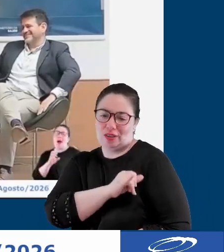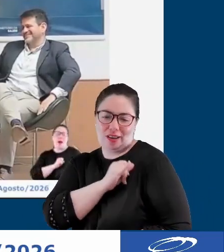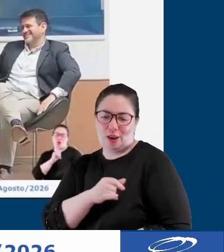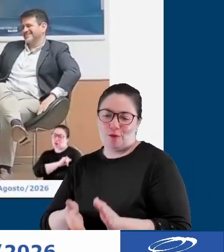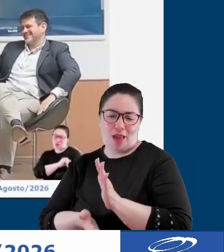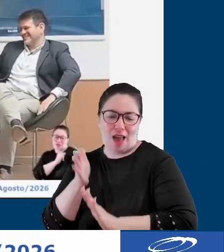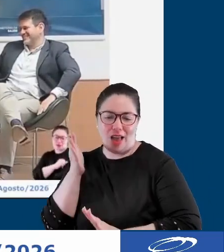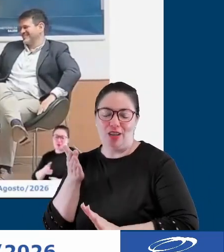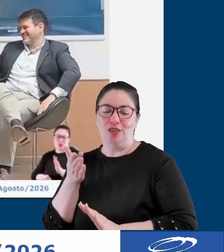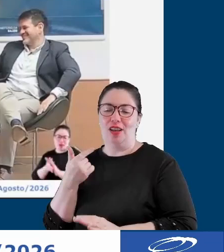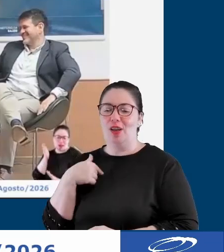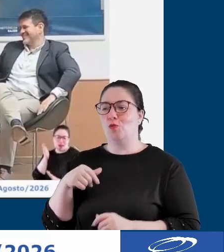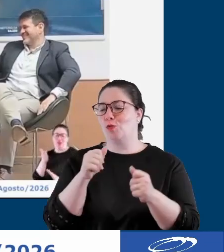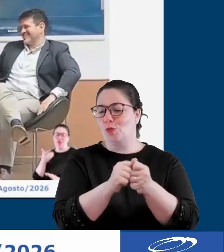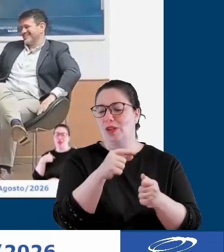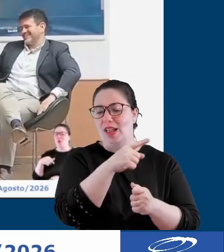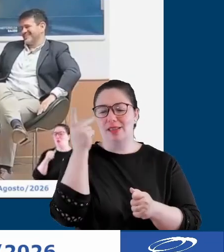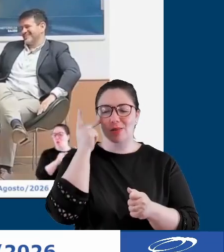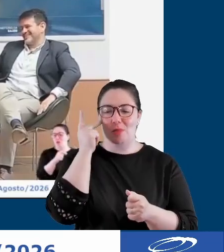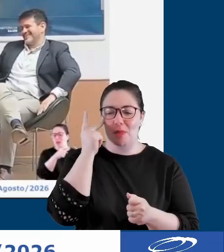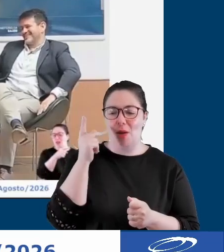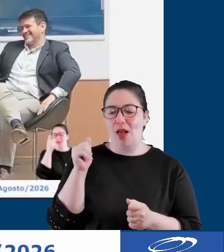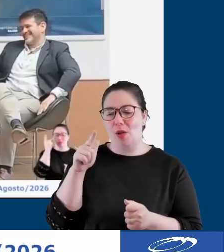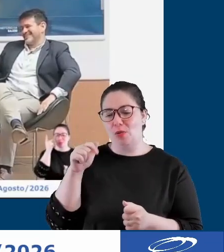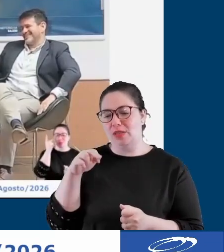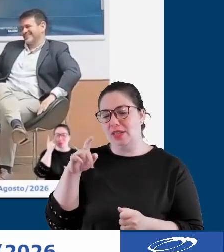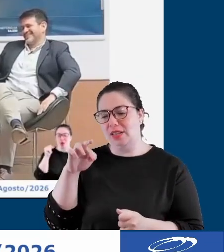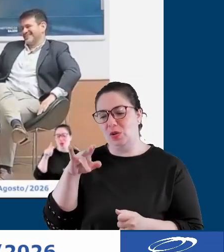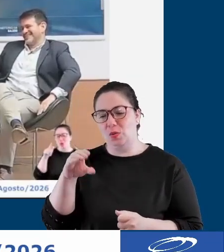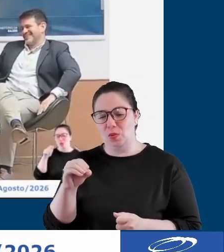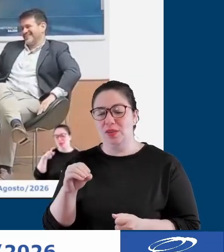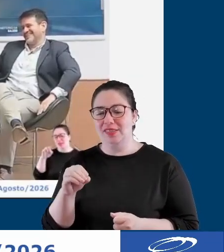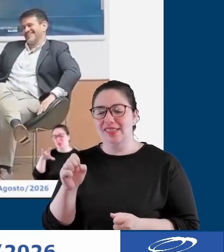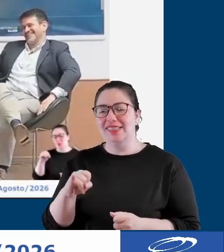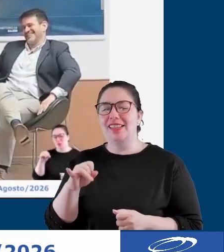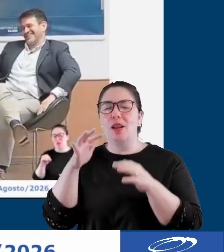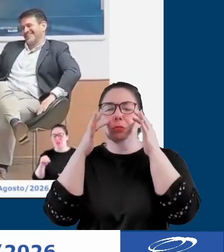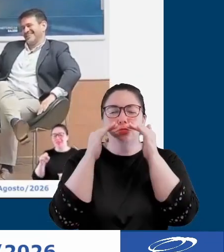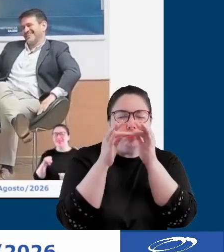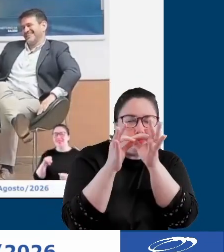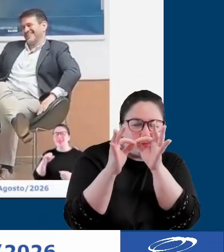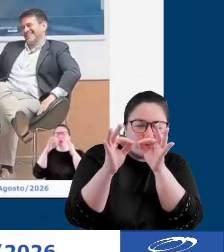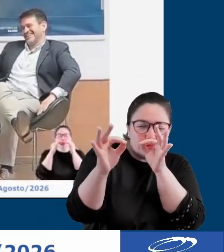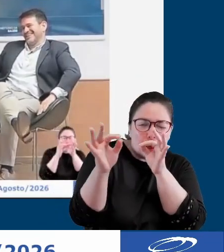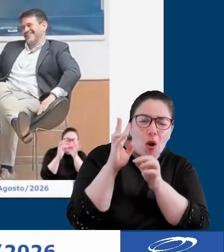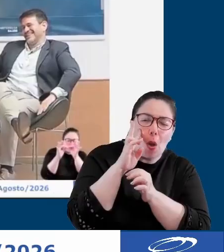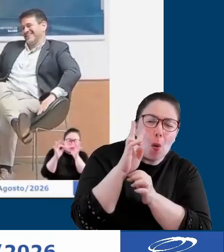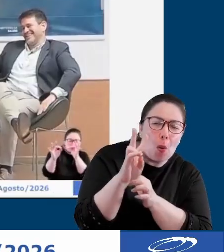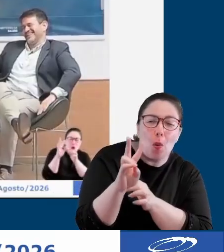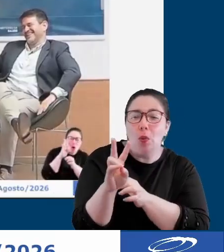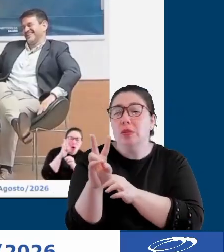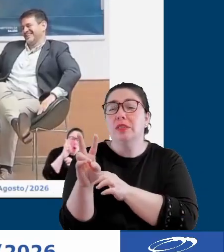semana e eu mostrei para ele que aqui em São Paulo também é bom. Se ele olhasse bem no horizonte, a gente estava no topo de um prédio, ele conseguia ver o